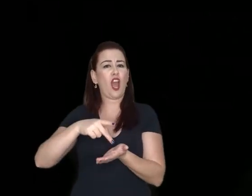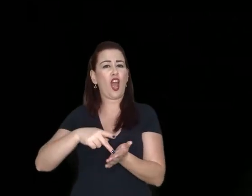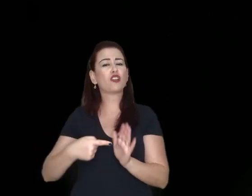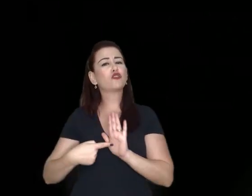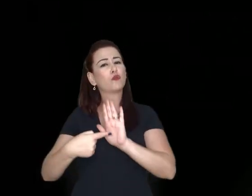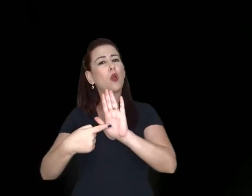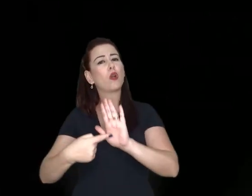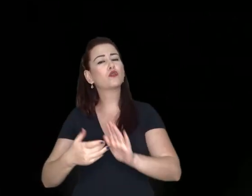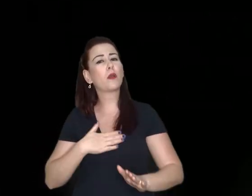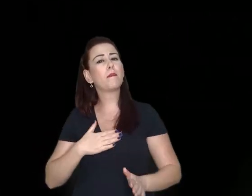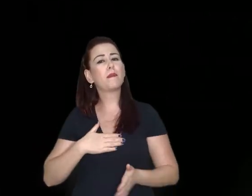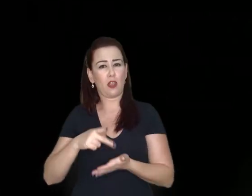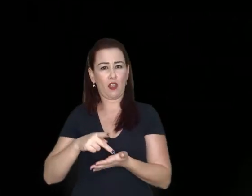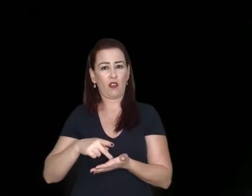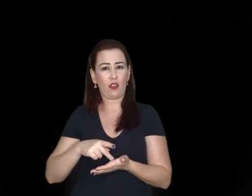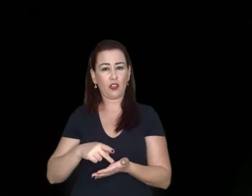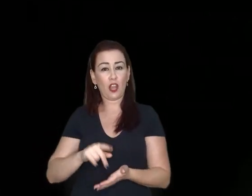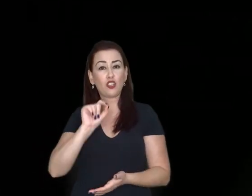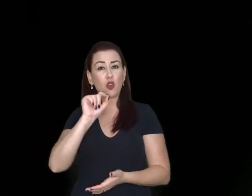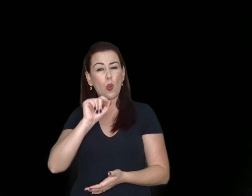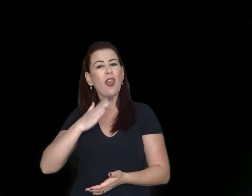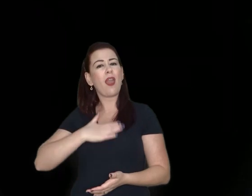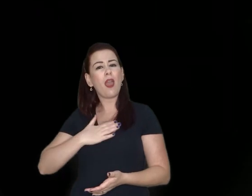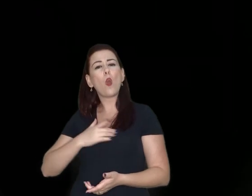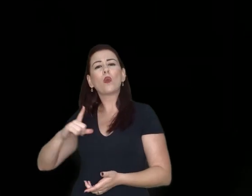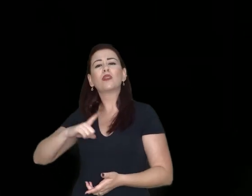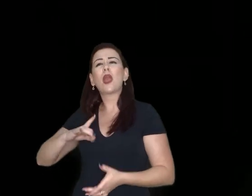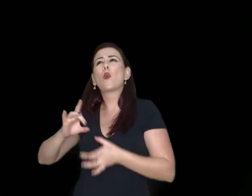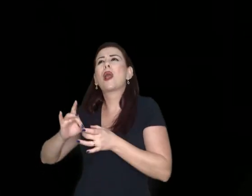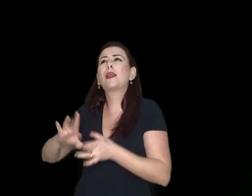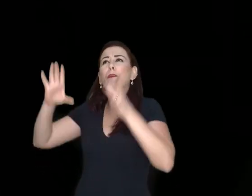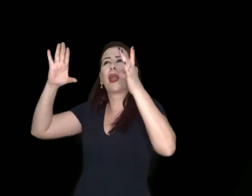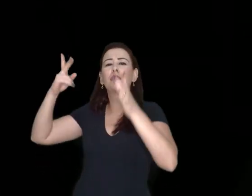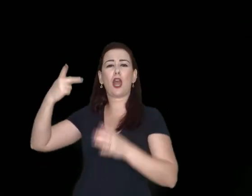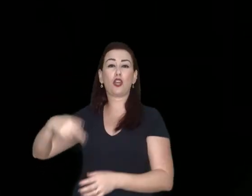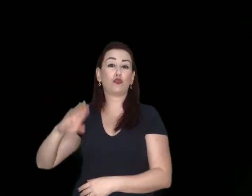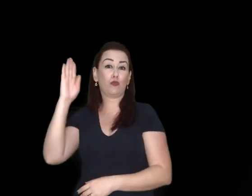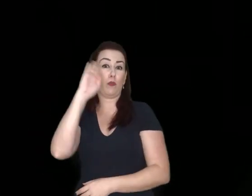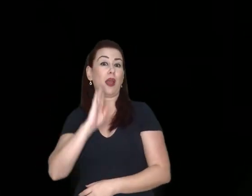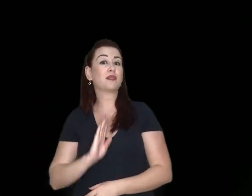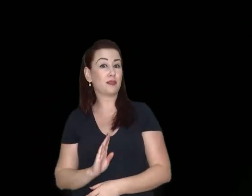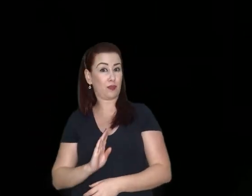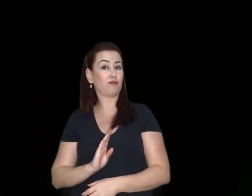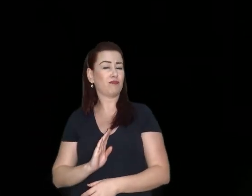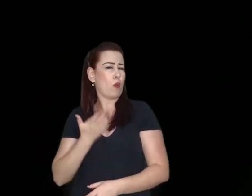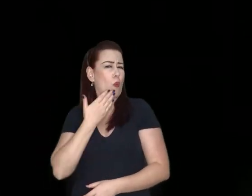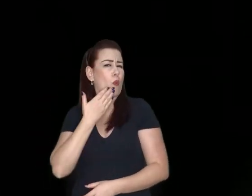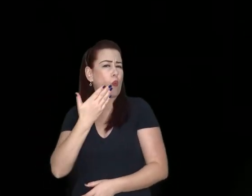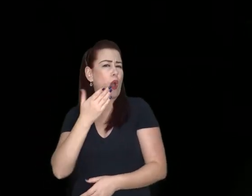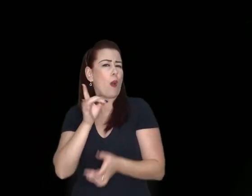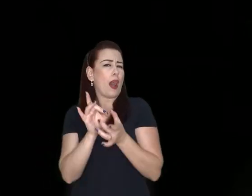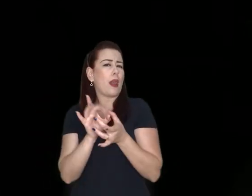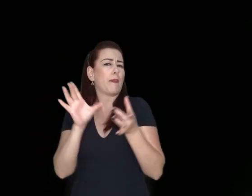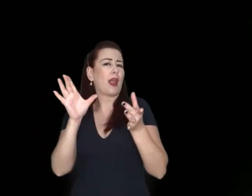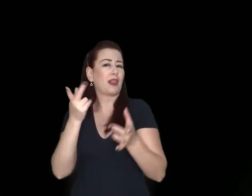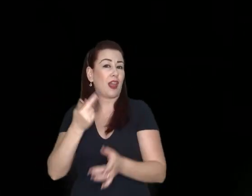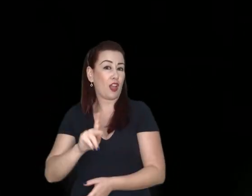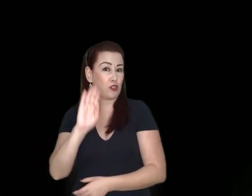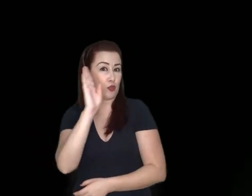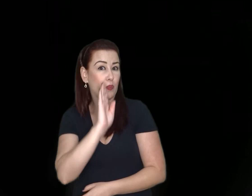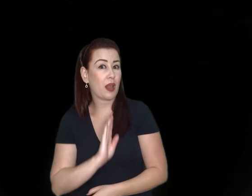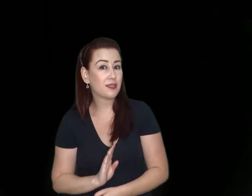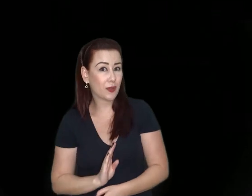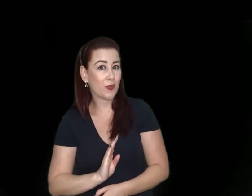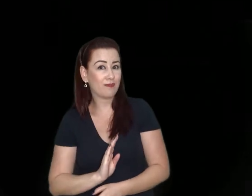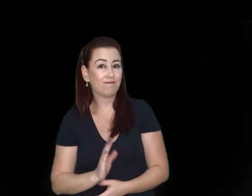verdade. O preço da liberdade do Brasil. O preço da liberdade do